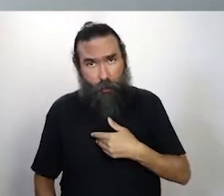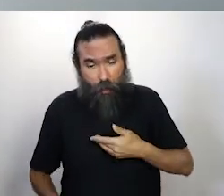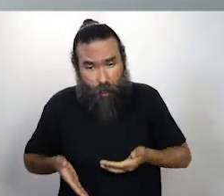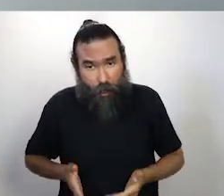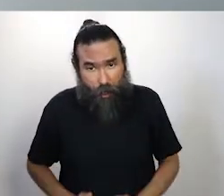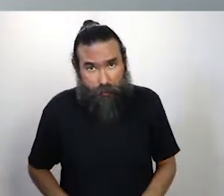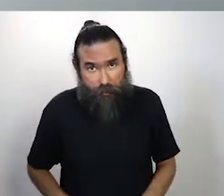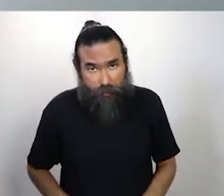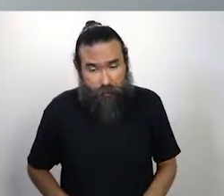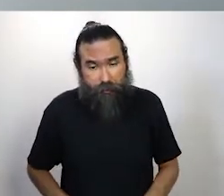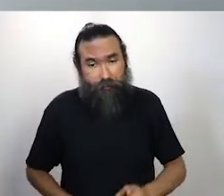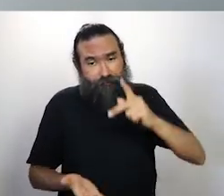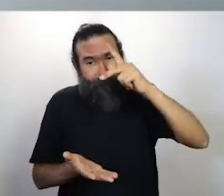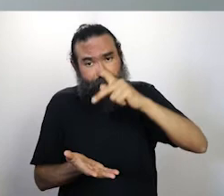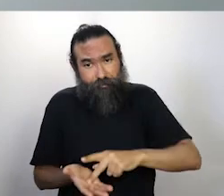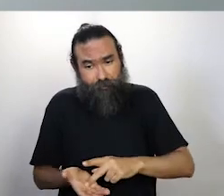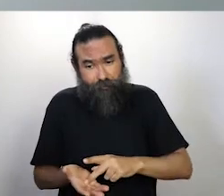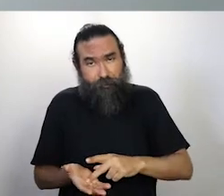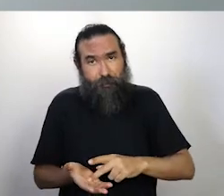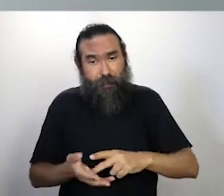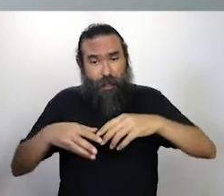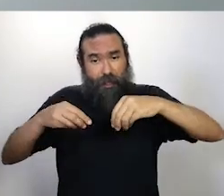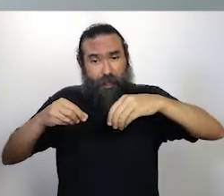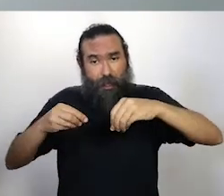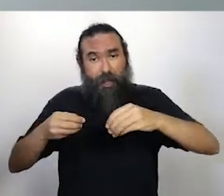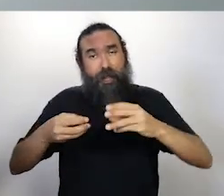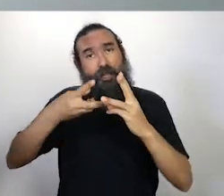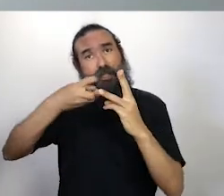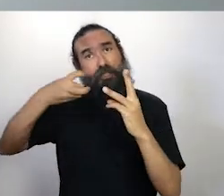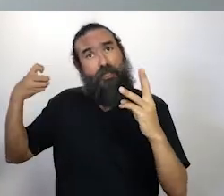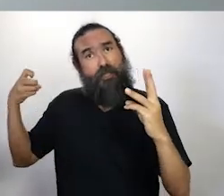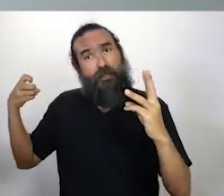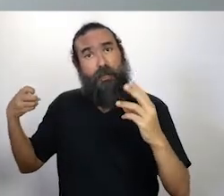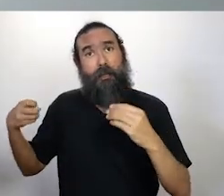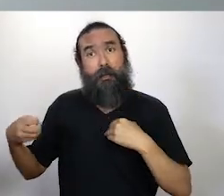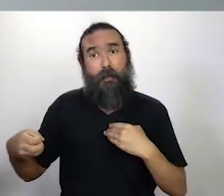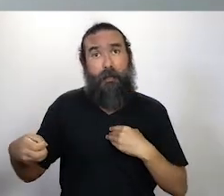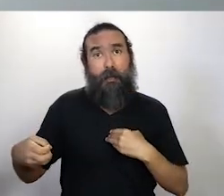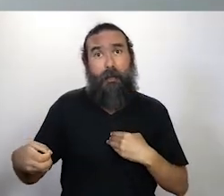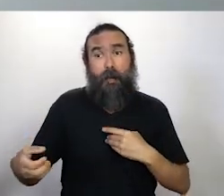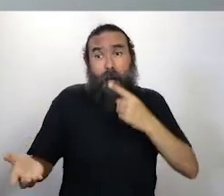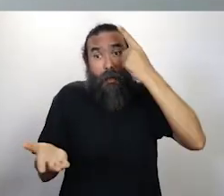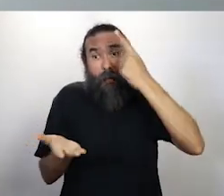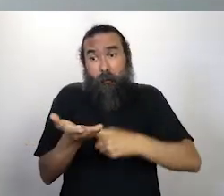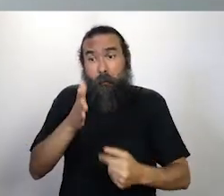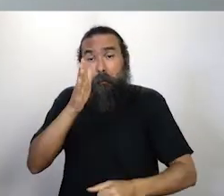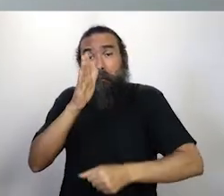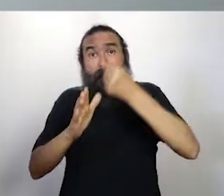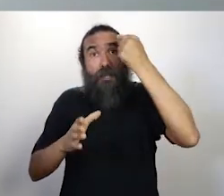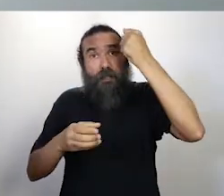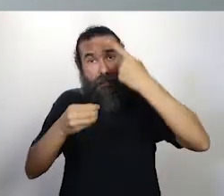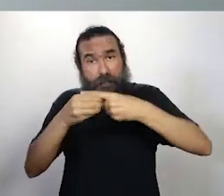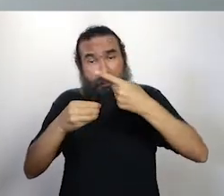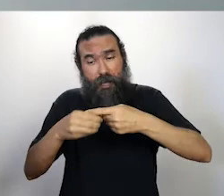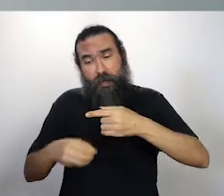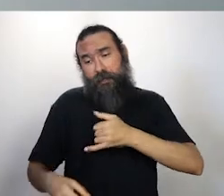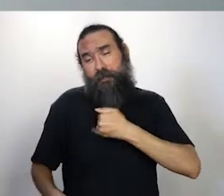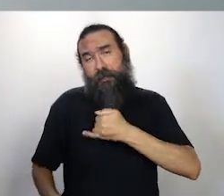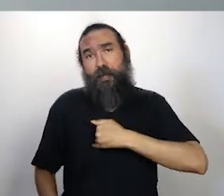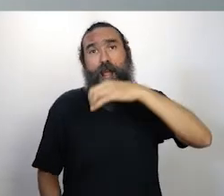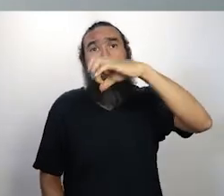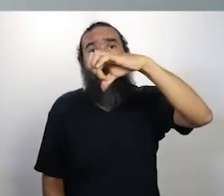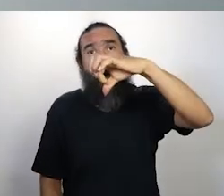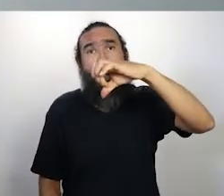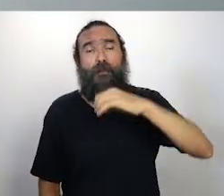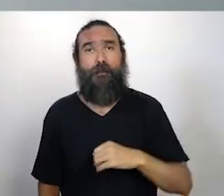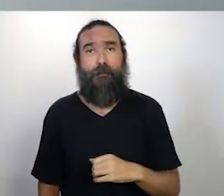E eu nasci numa terra indígena e só conheci a cidade aos 9 anos de idade, né? Então, essa